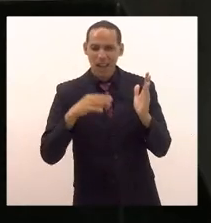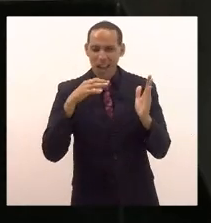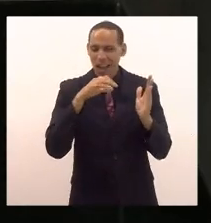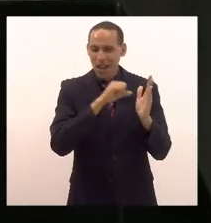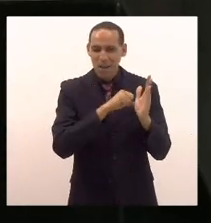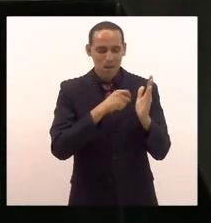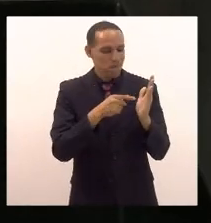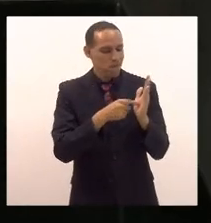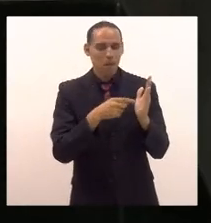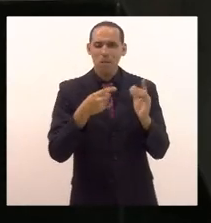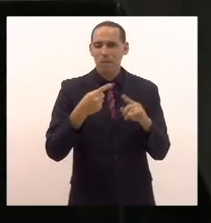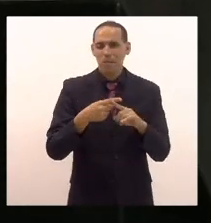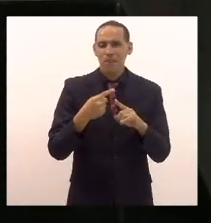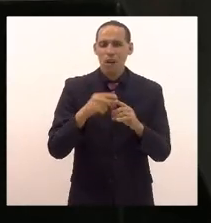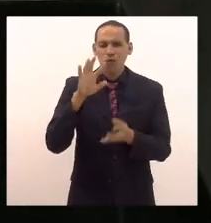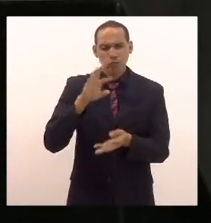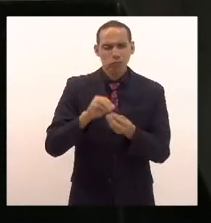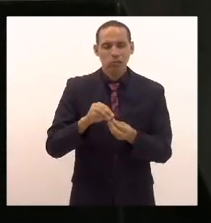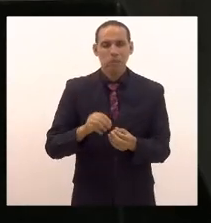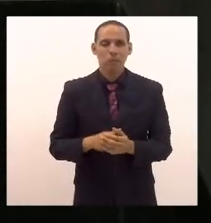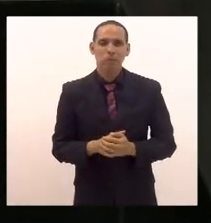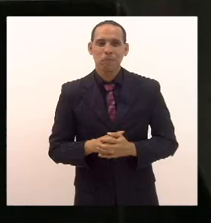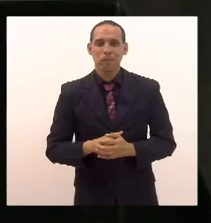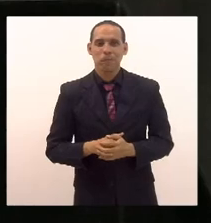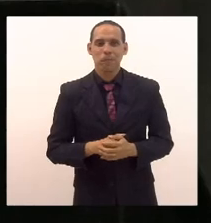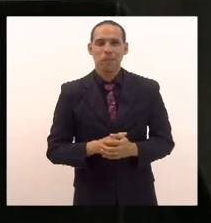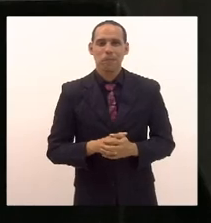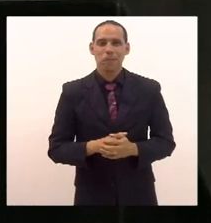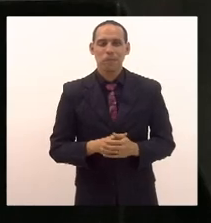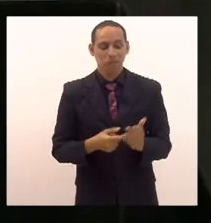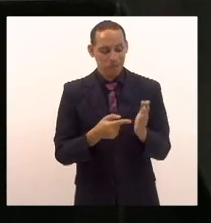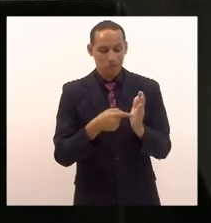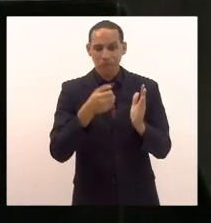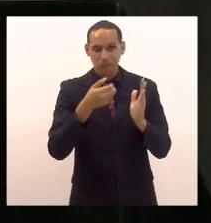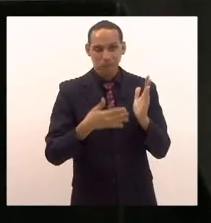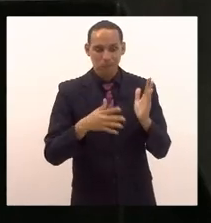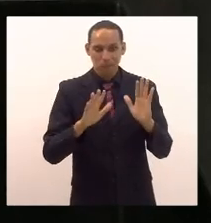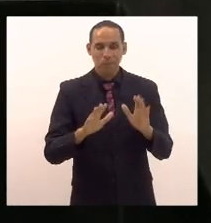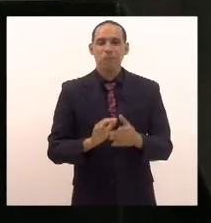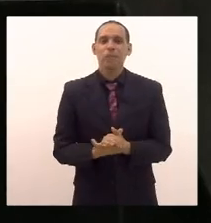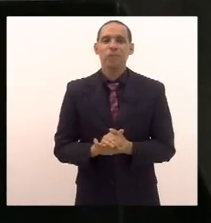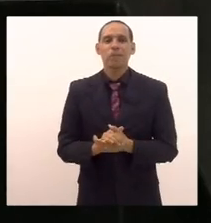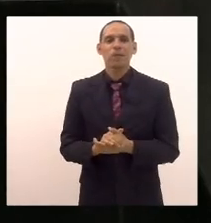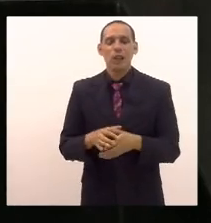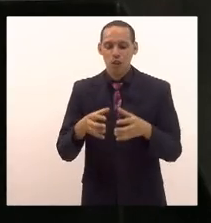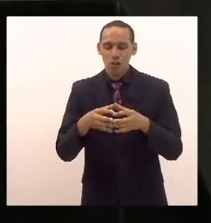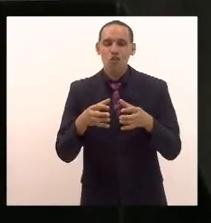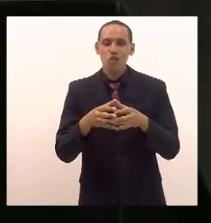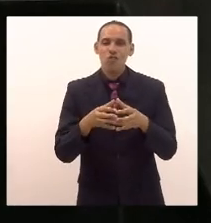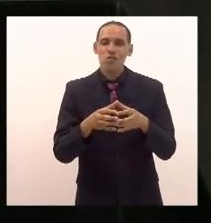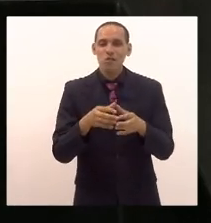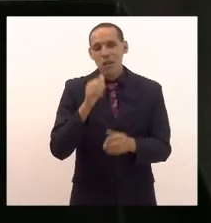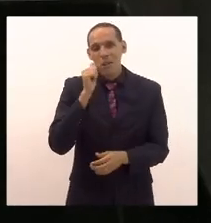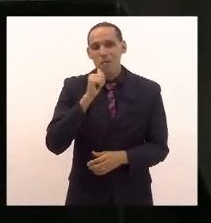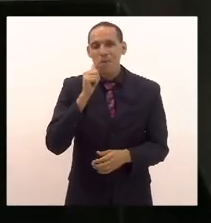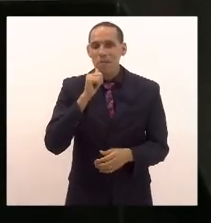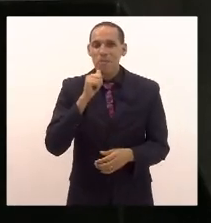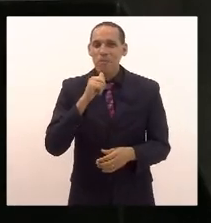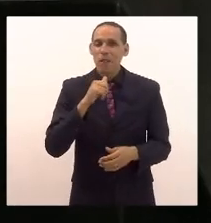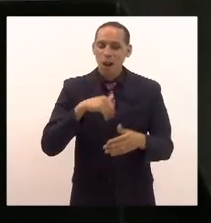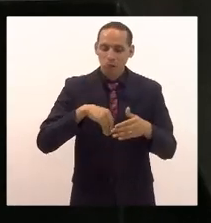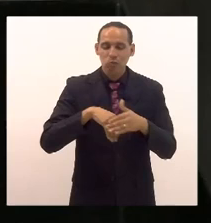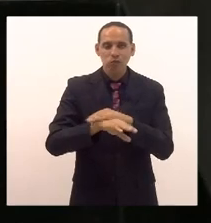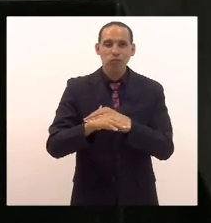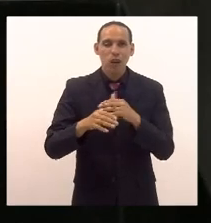matéria é porque ela é bem resumida e aqui diz o seguinte a Seleção Feminina de Futebol dos